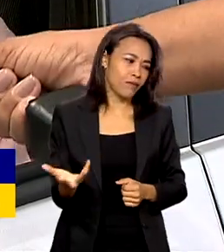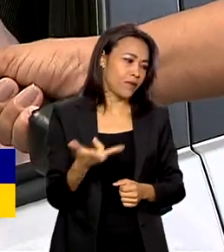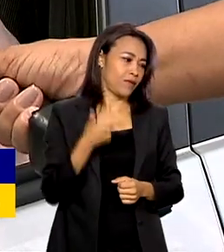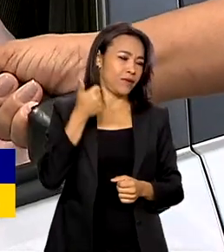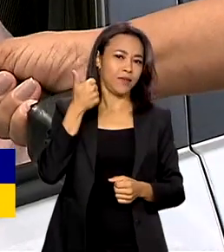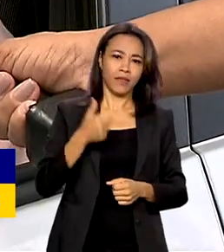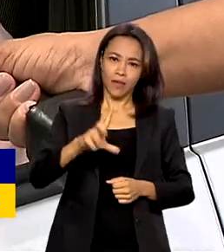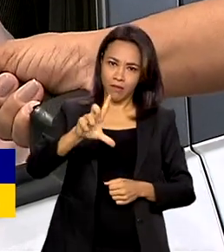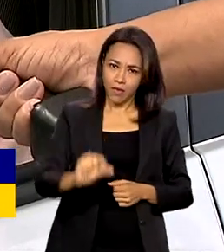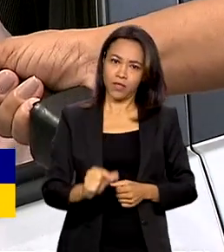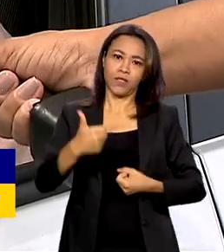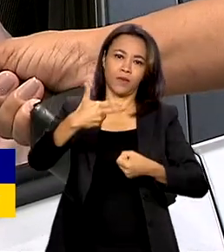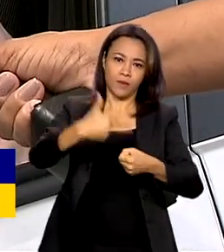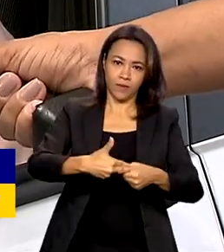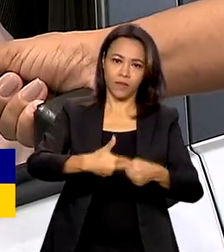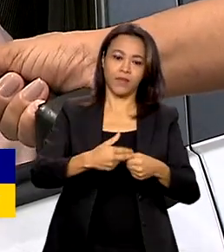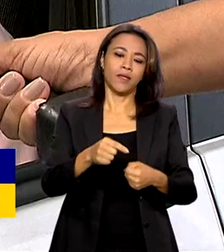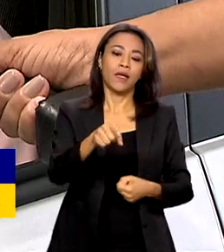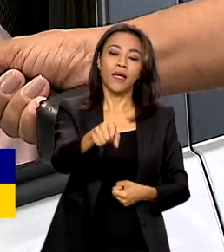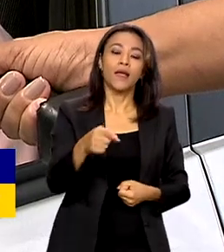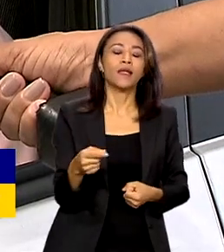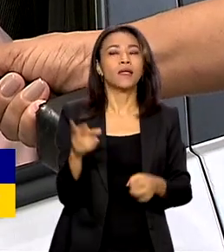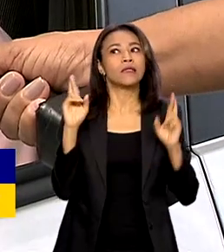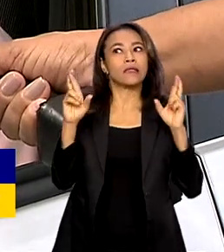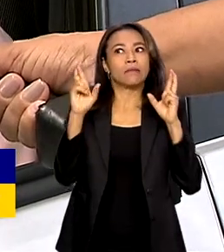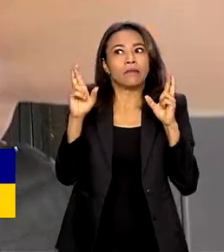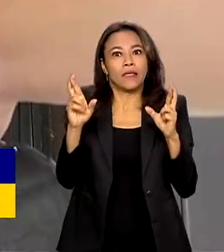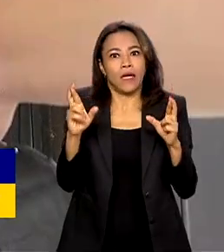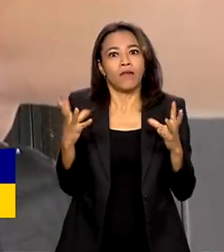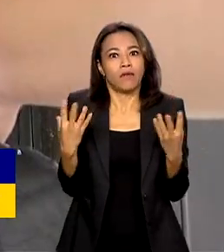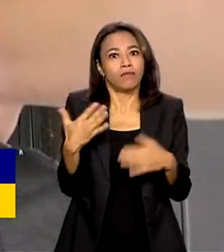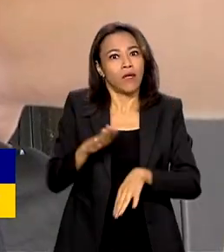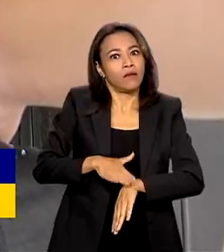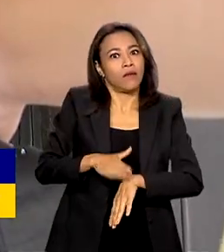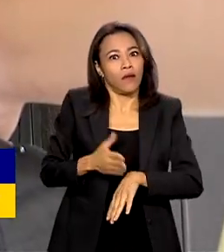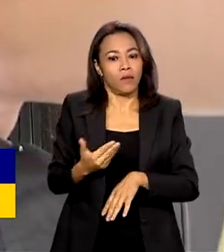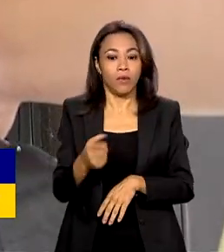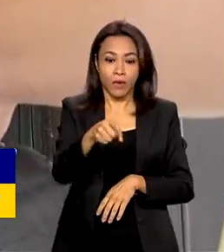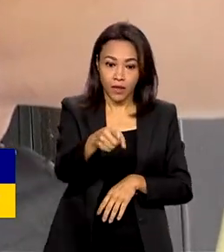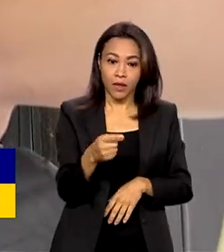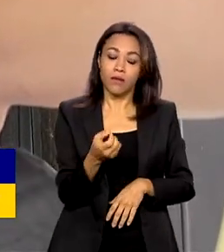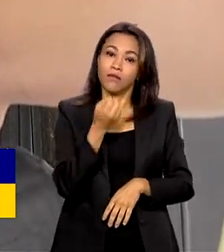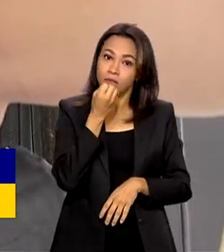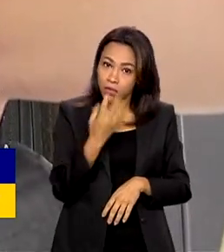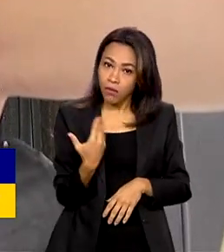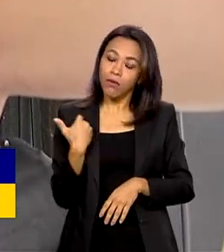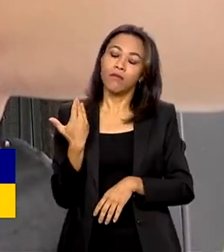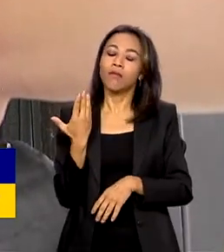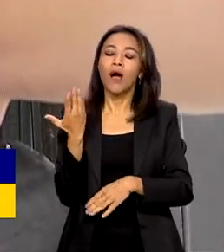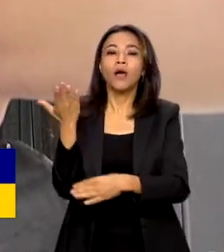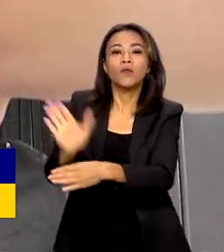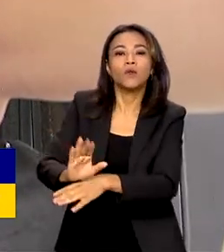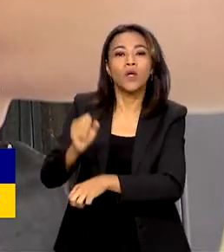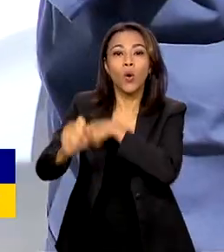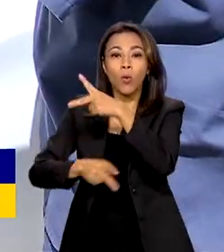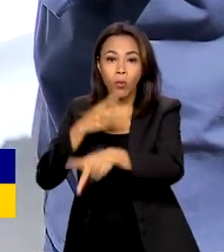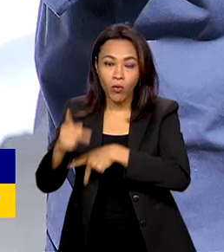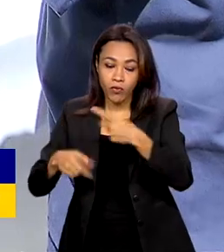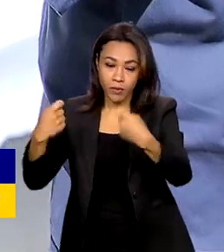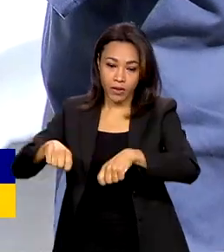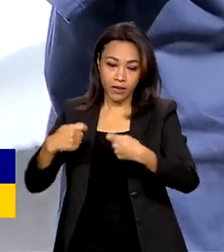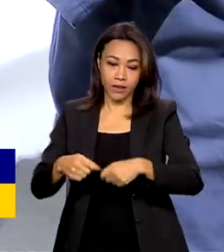É excelente, é algo que a população já esperava há muito tempo. Acaba beneficiando o povo que precisa, né?